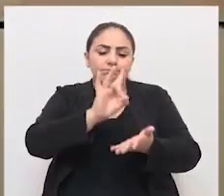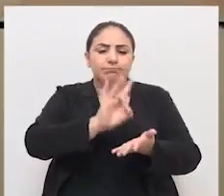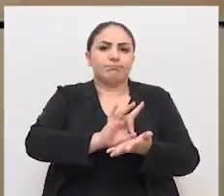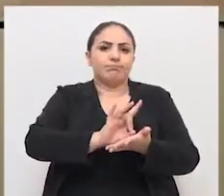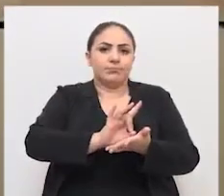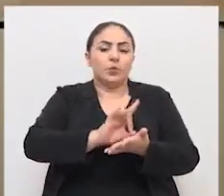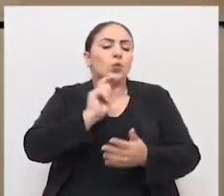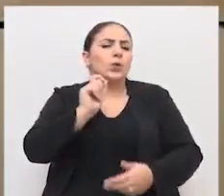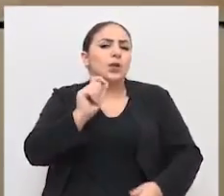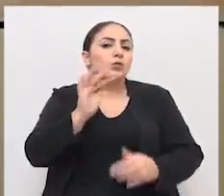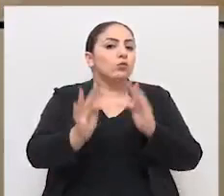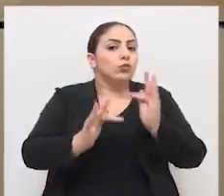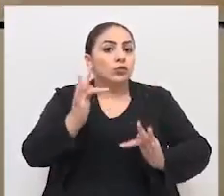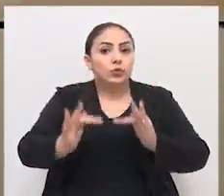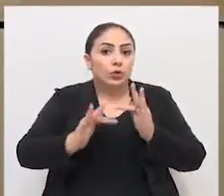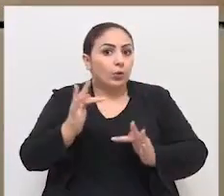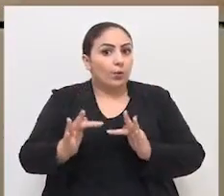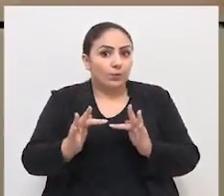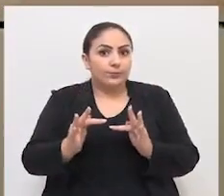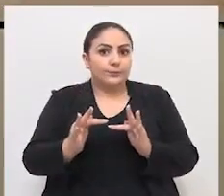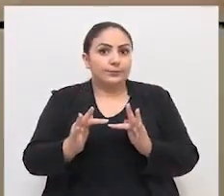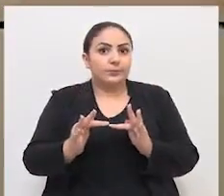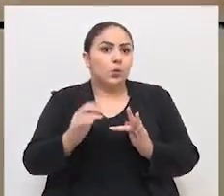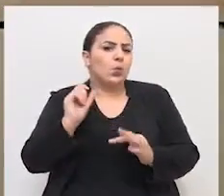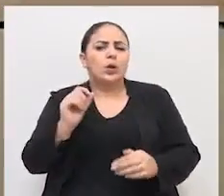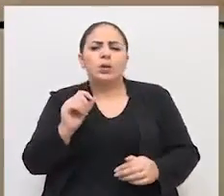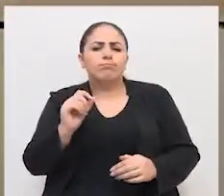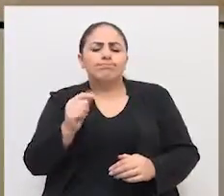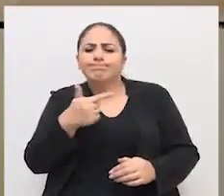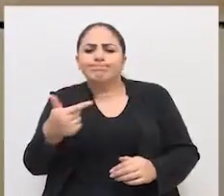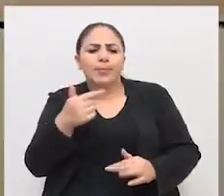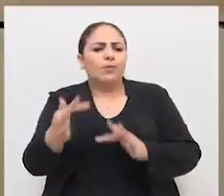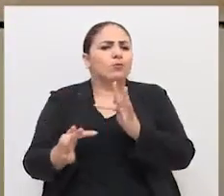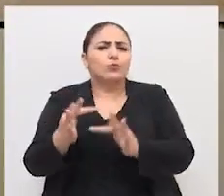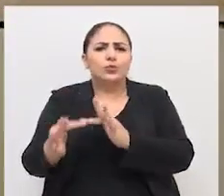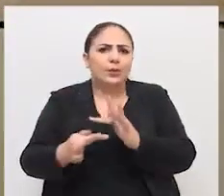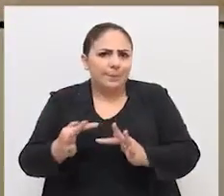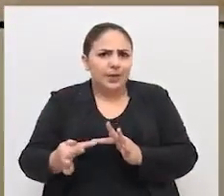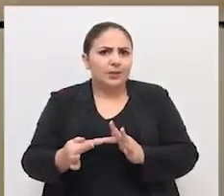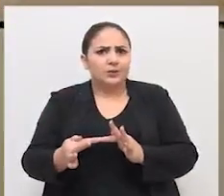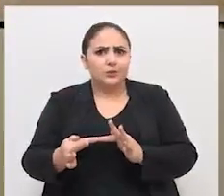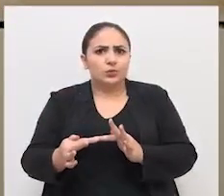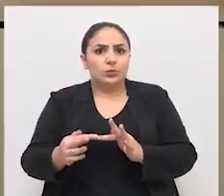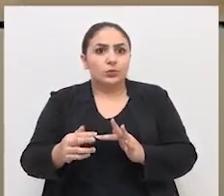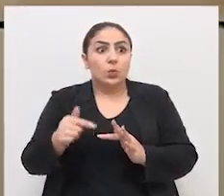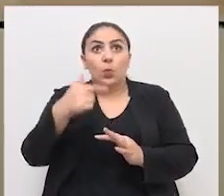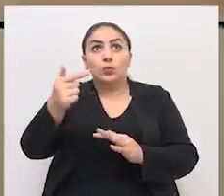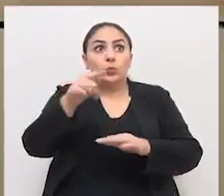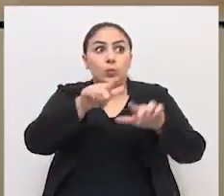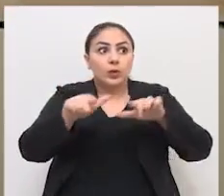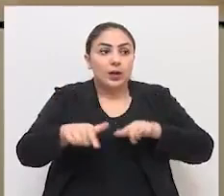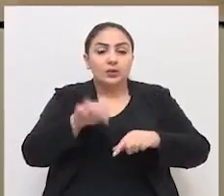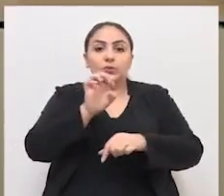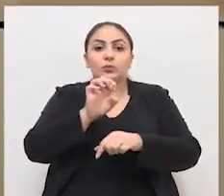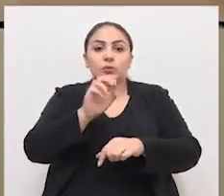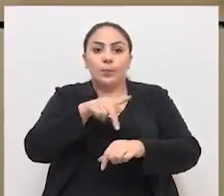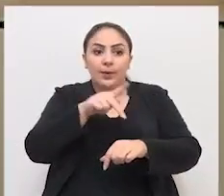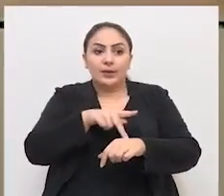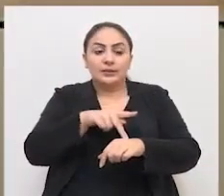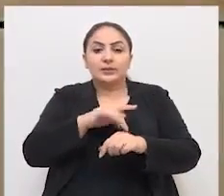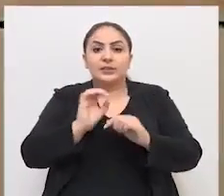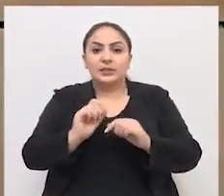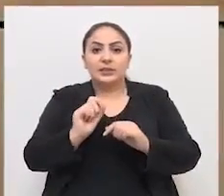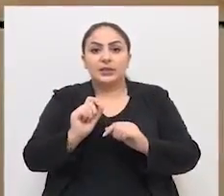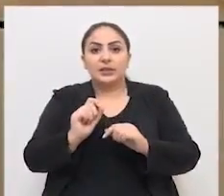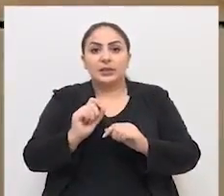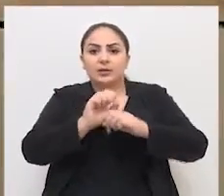efetivo, o que funcionou, o que não funcionou em outras partes do país, onde a pandemia já